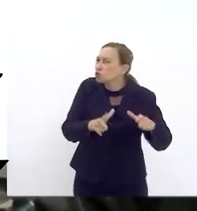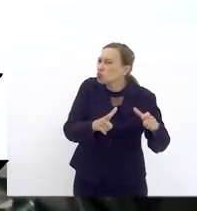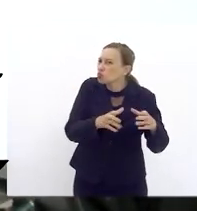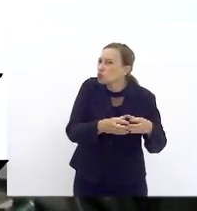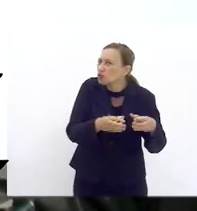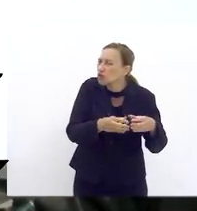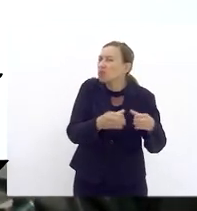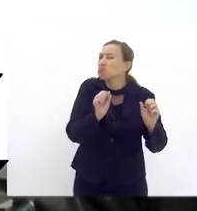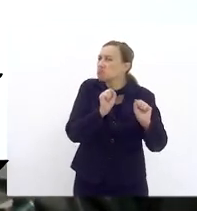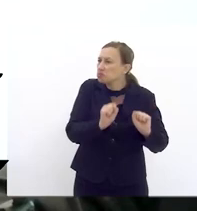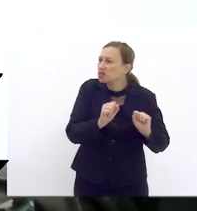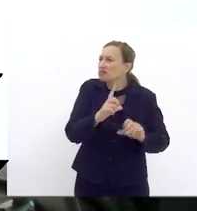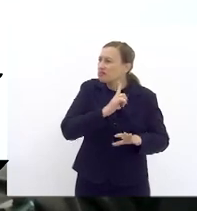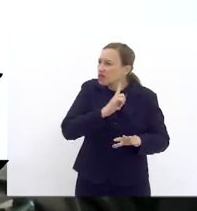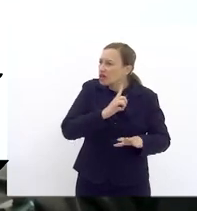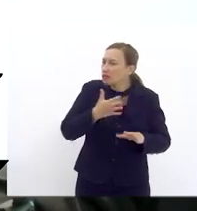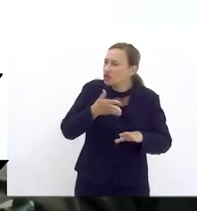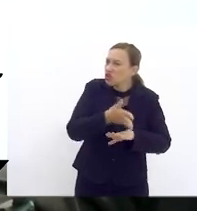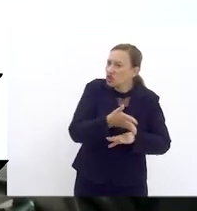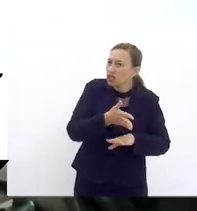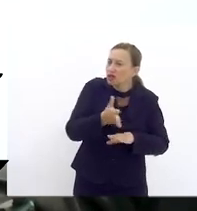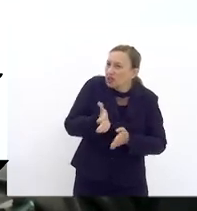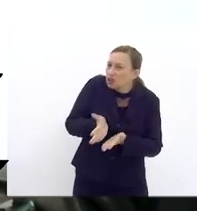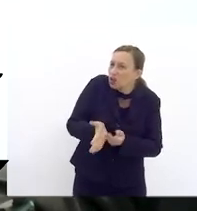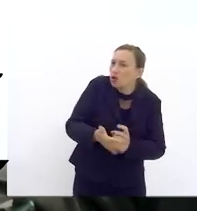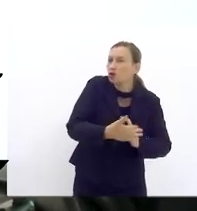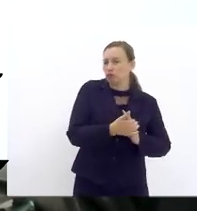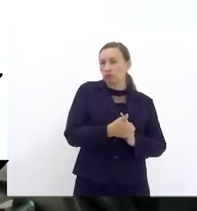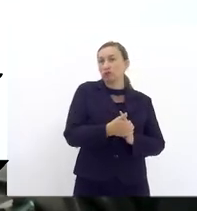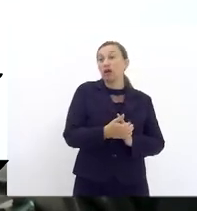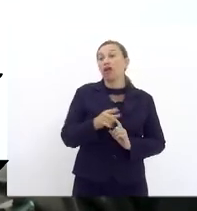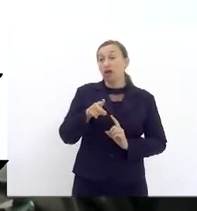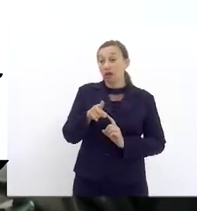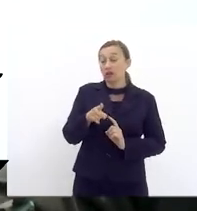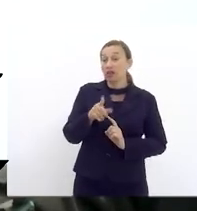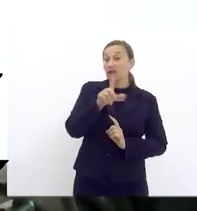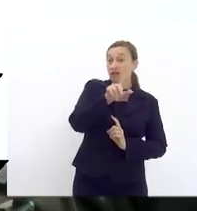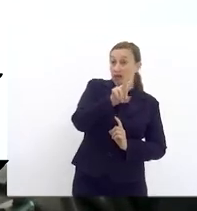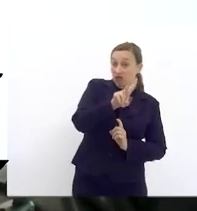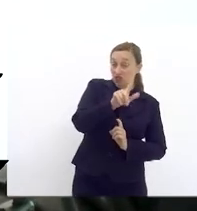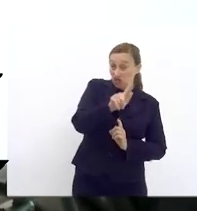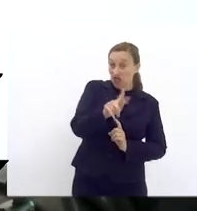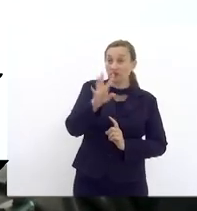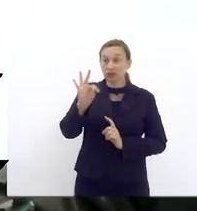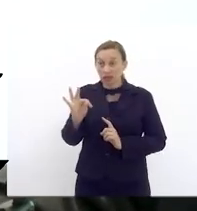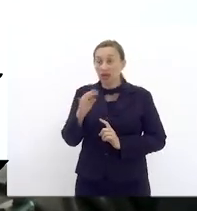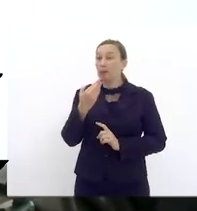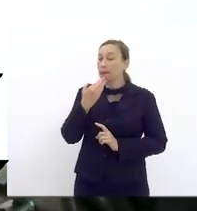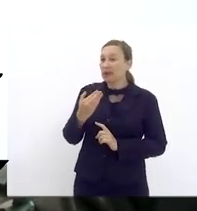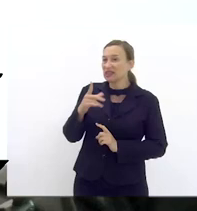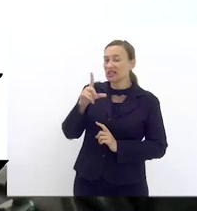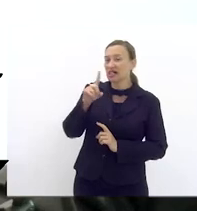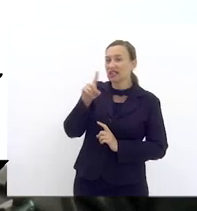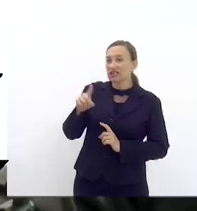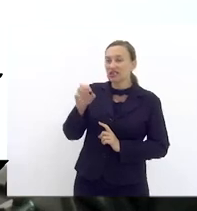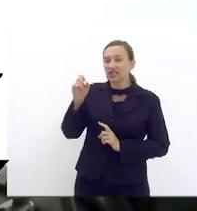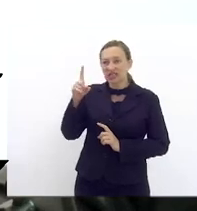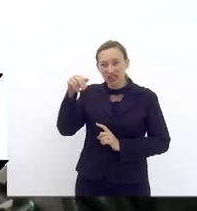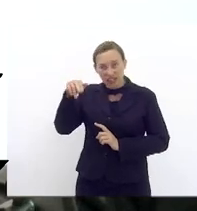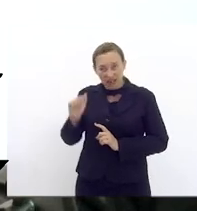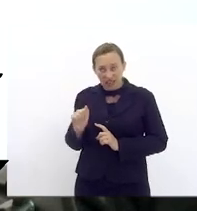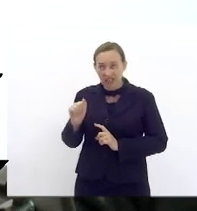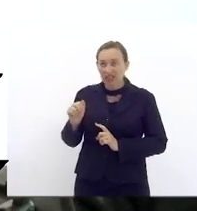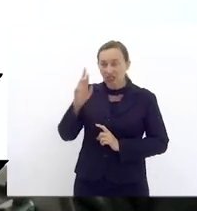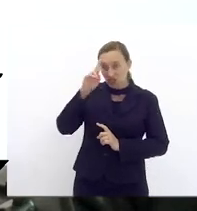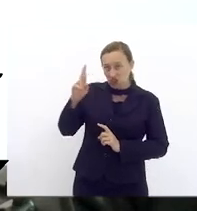que a gente pudesse ter para chegar para ter os acolhimentos Esse vai ser o GT o GT Inclusive eu peço que a Zena que aqui minha chefe de gabinete uma